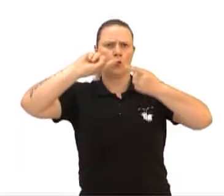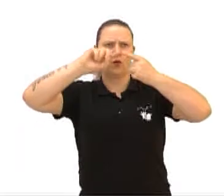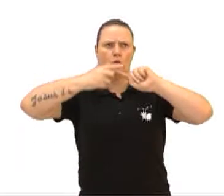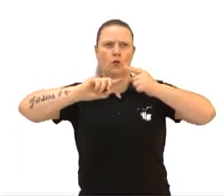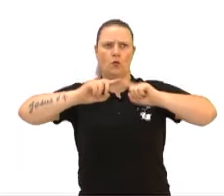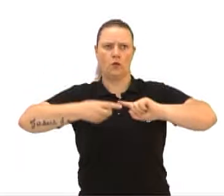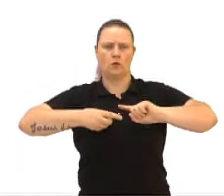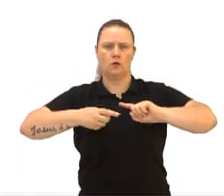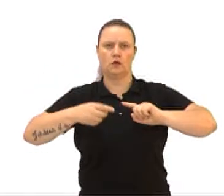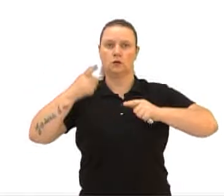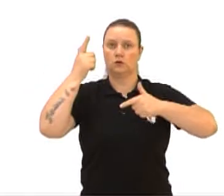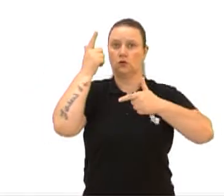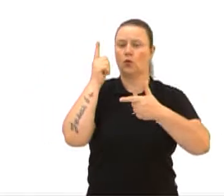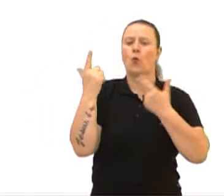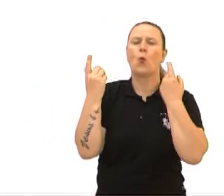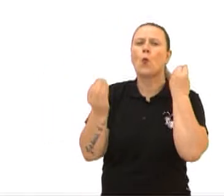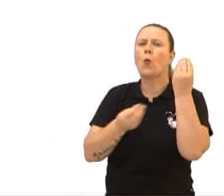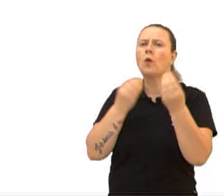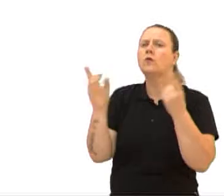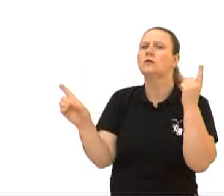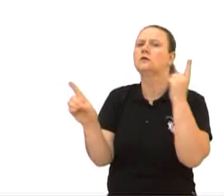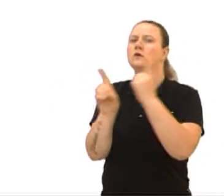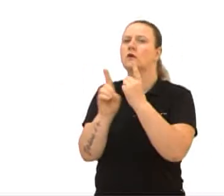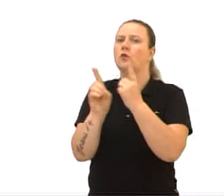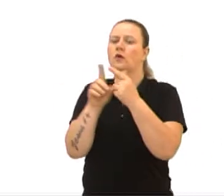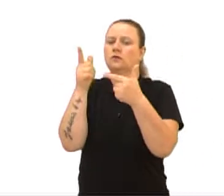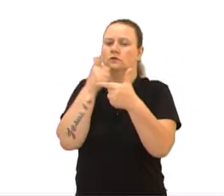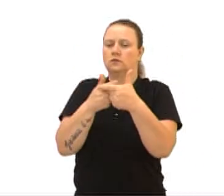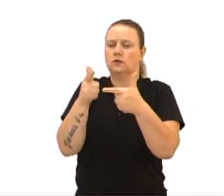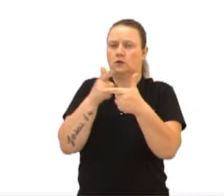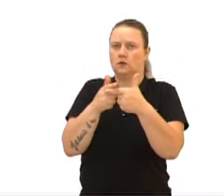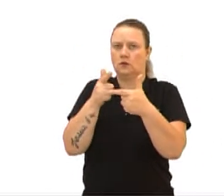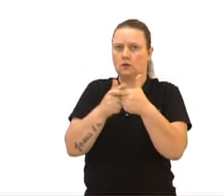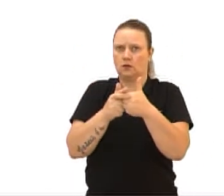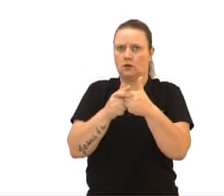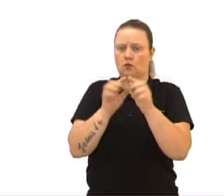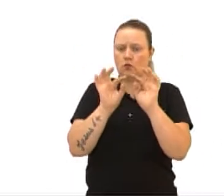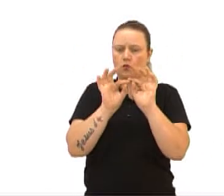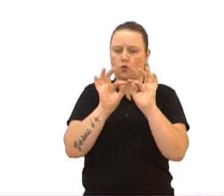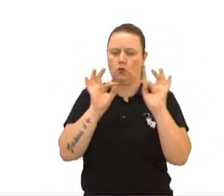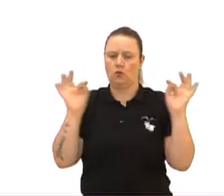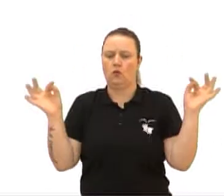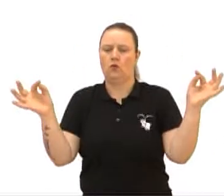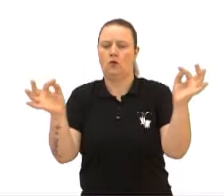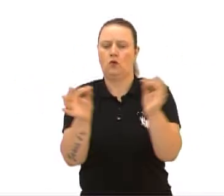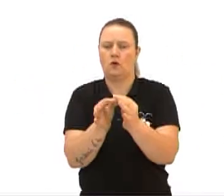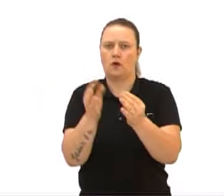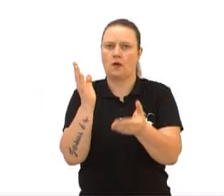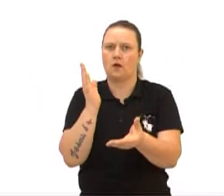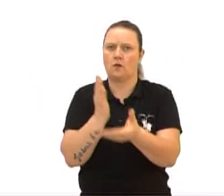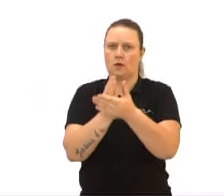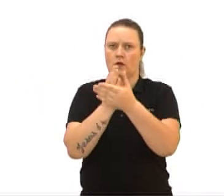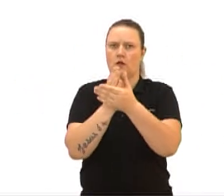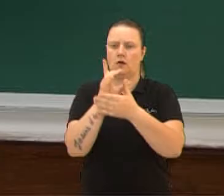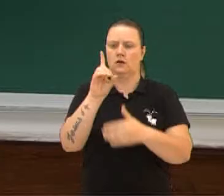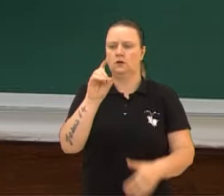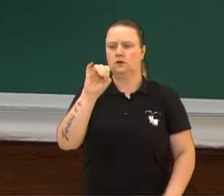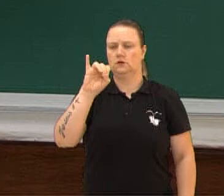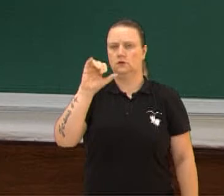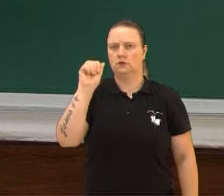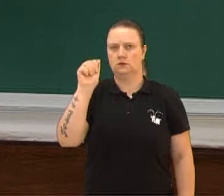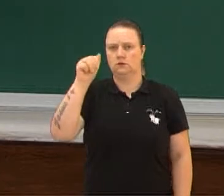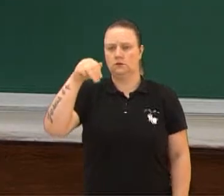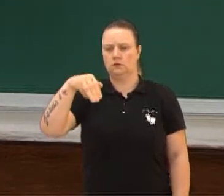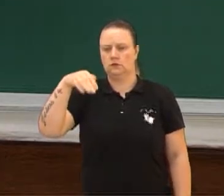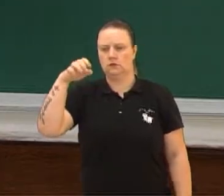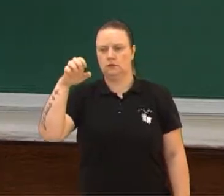obtida dividindo-se o comprimento da circunferência pela metade do seu diâmetro, tá? Então,